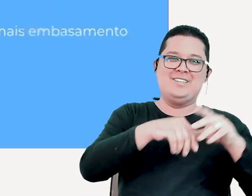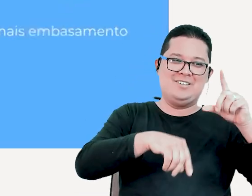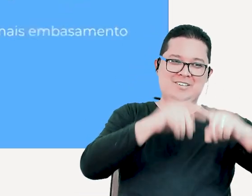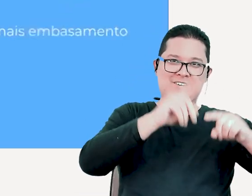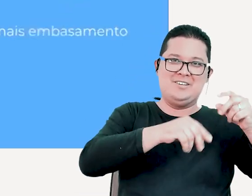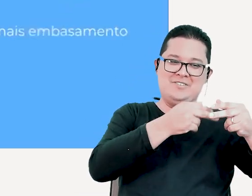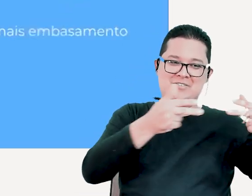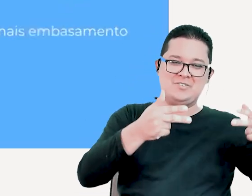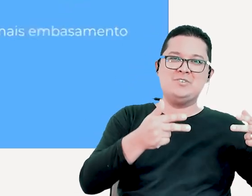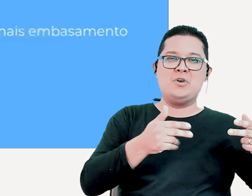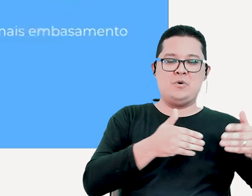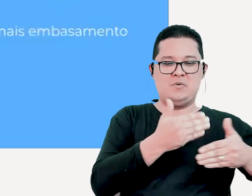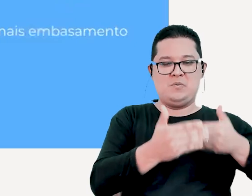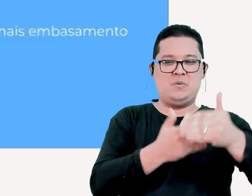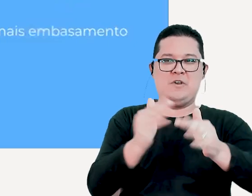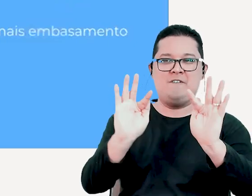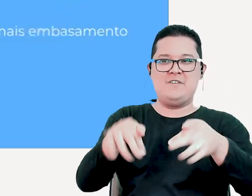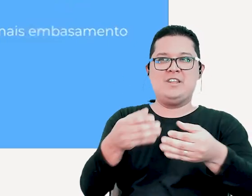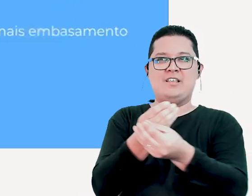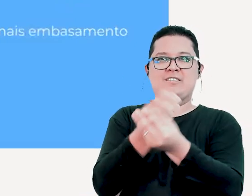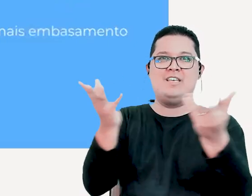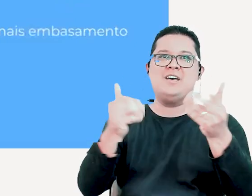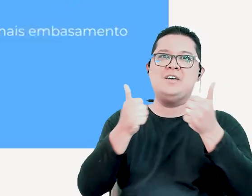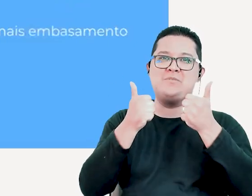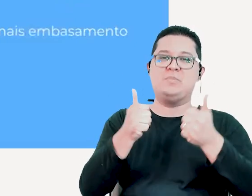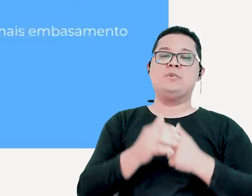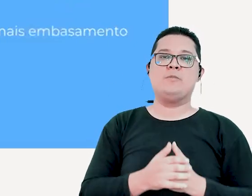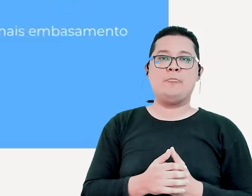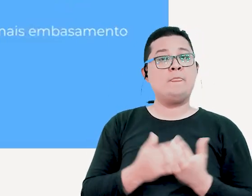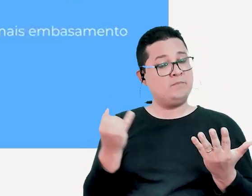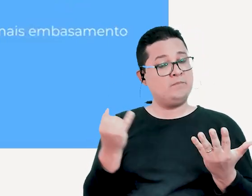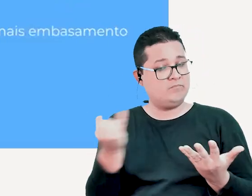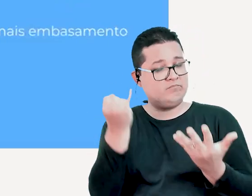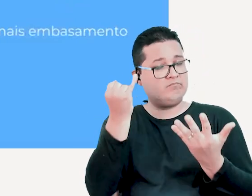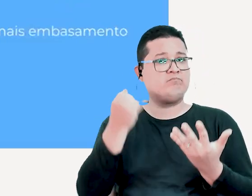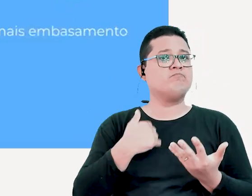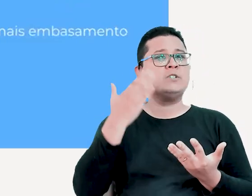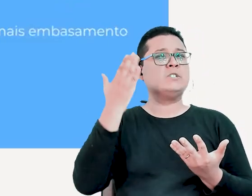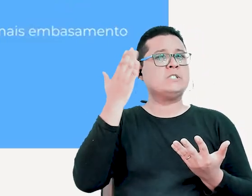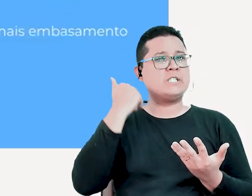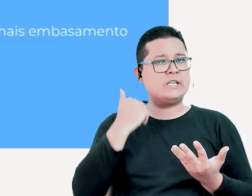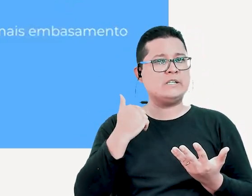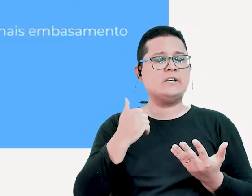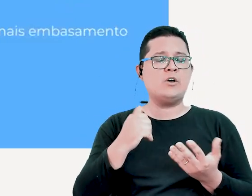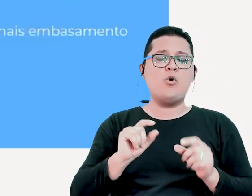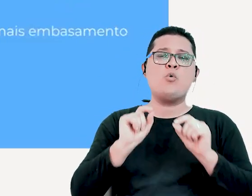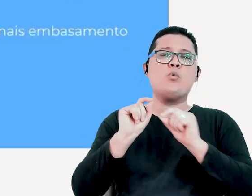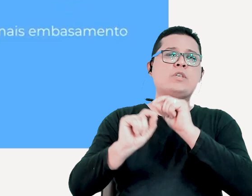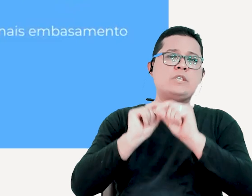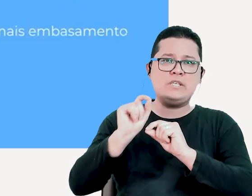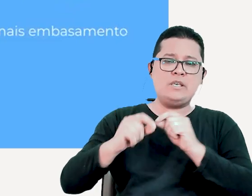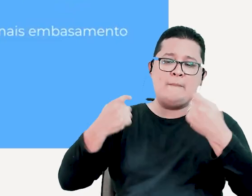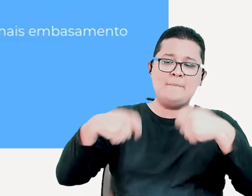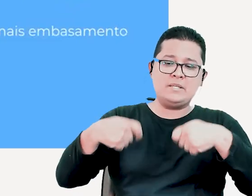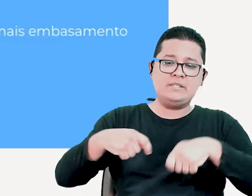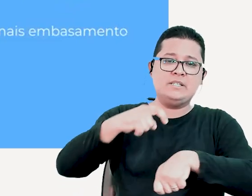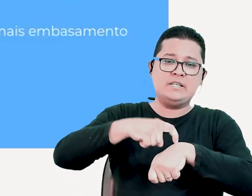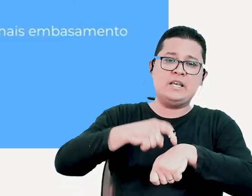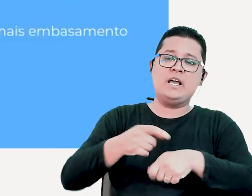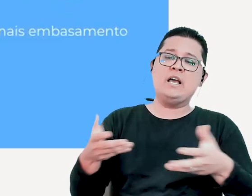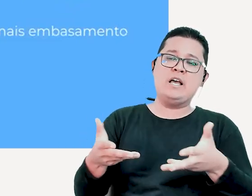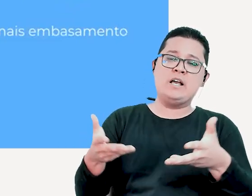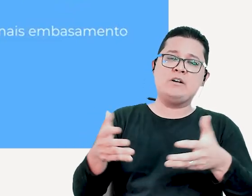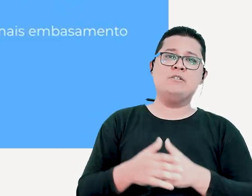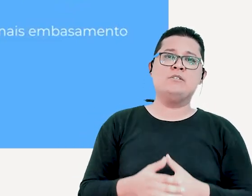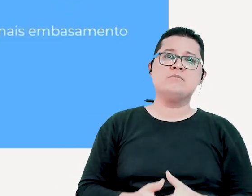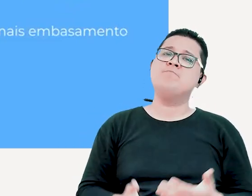é importante a gente entender quais são as nossas necessidades no momento, né? Então, busque por plataformas que fazem